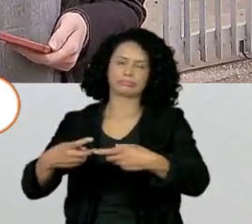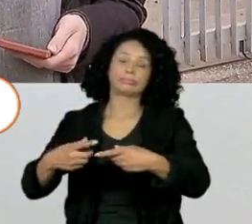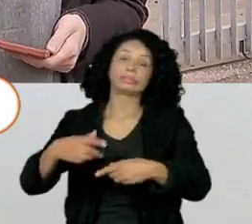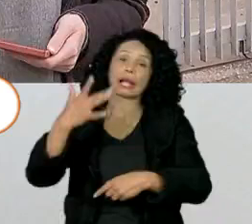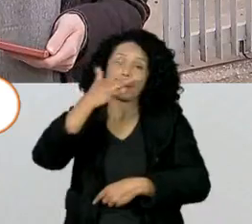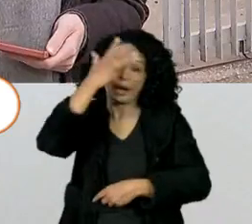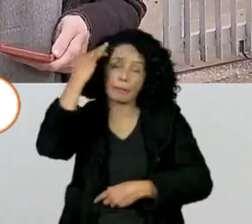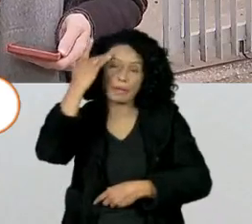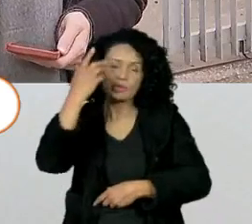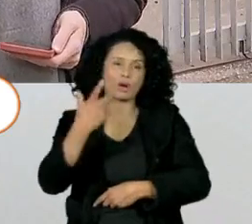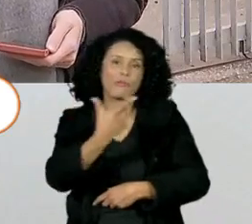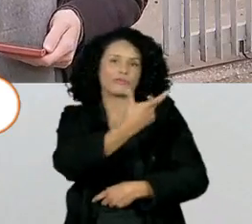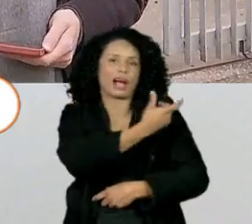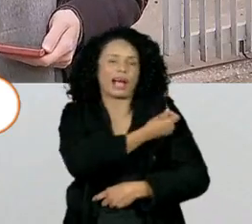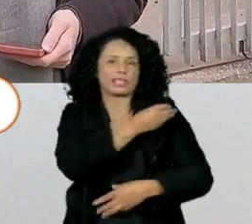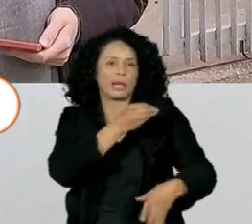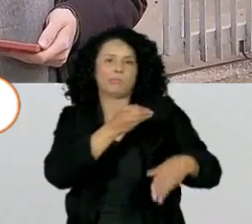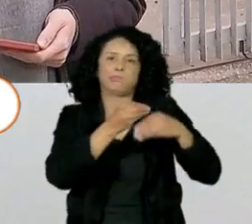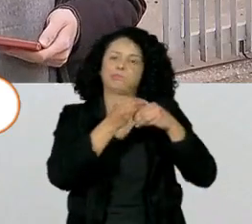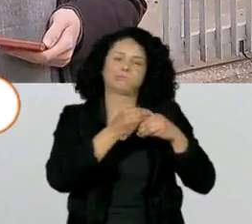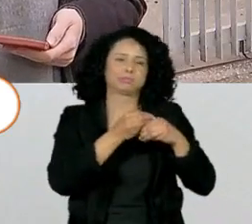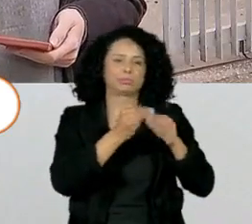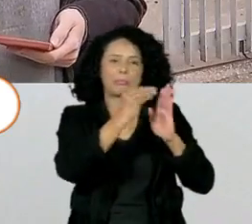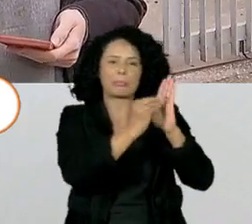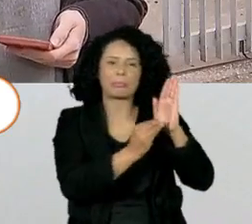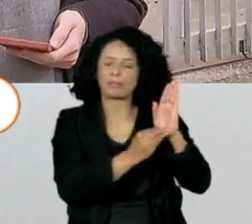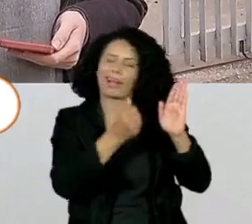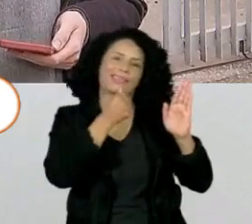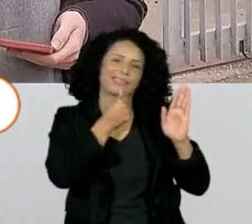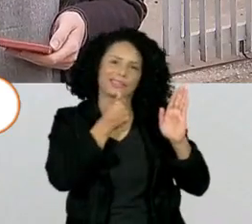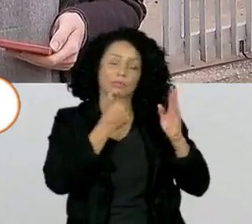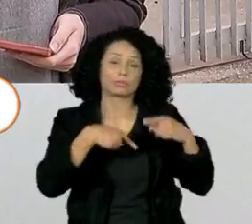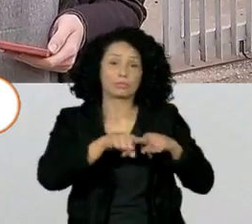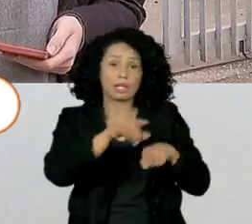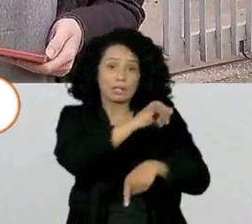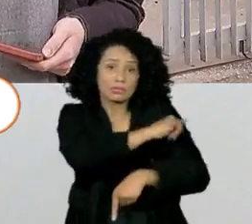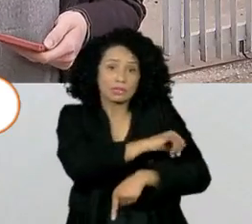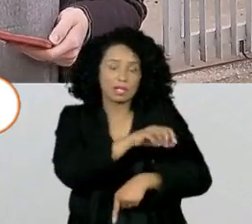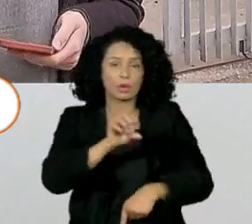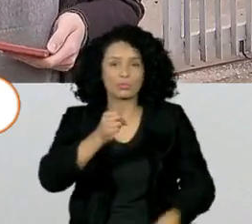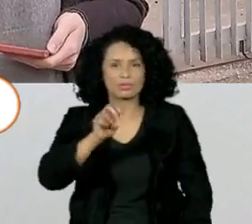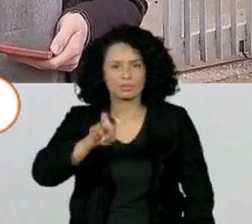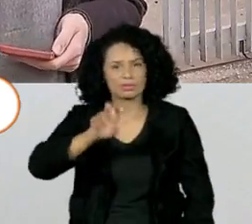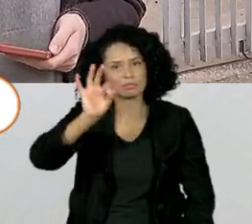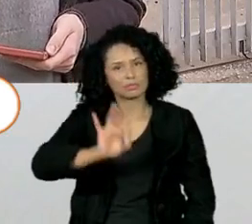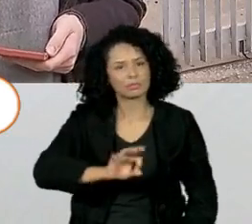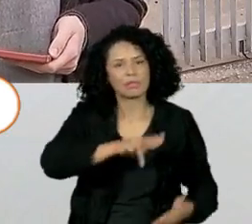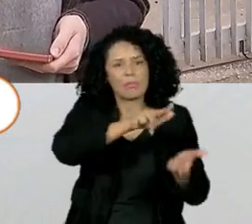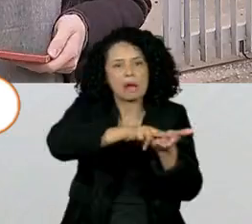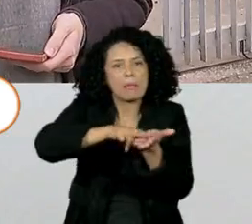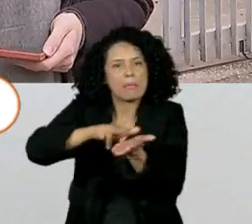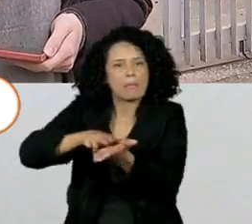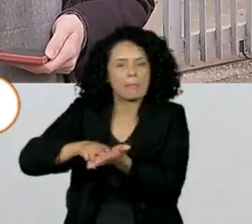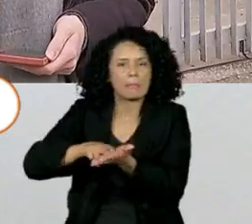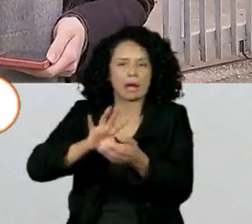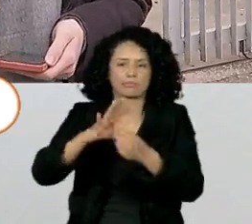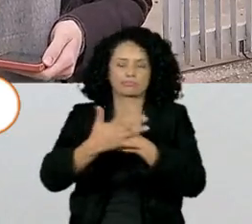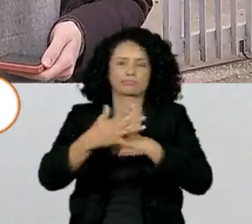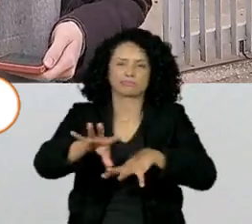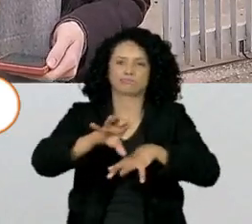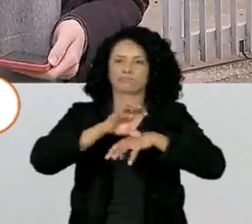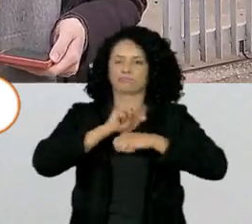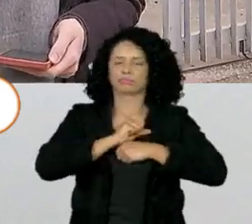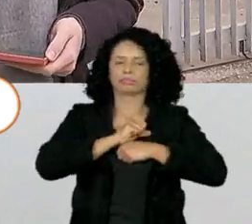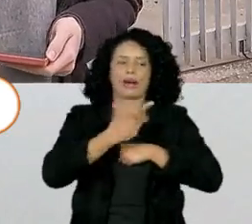vacinal incompleto. E na cidade do Rio de Janeiro, 85% dos internados com Covid-19 deixaram de